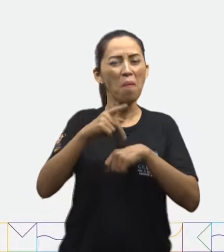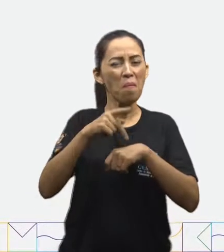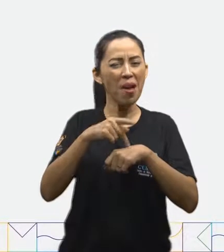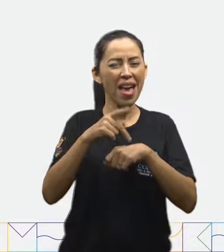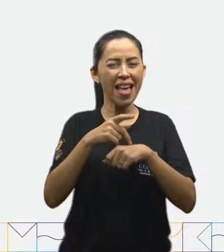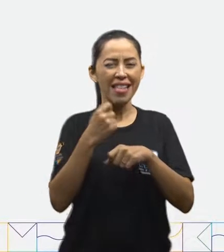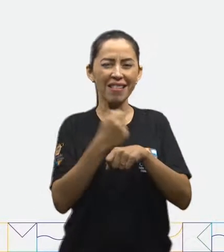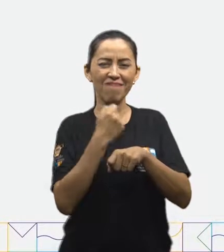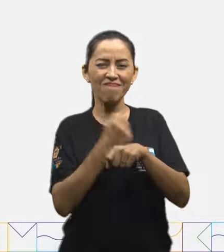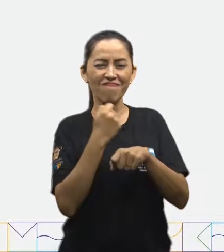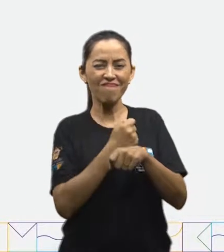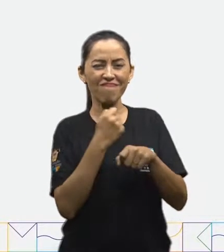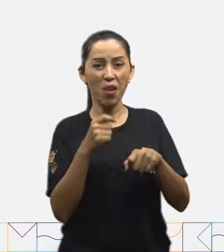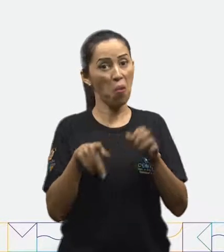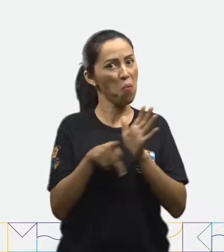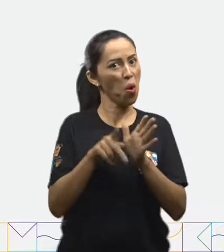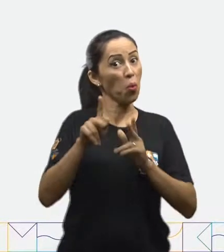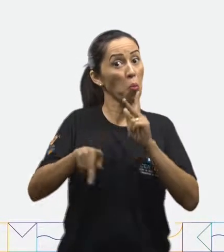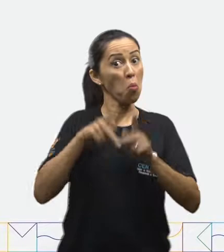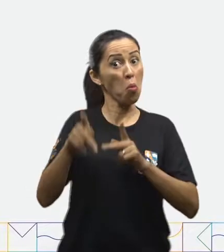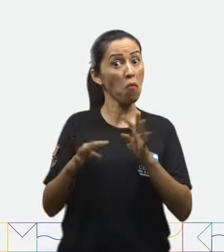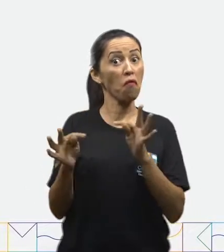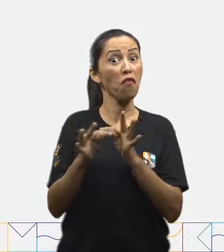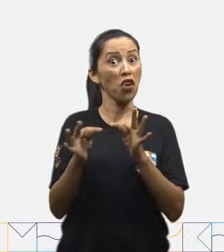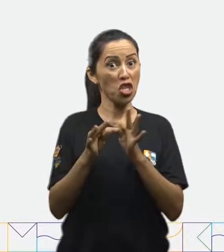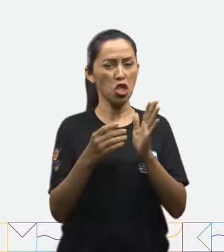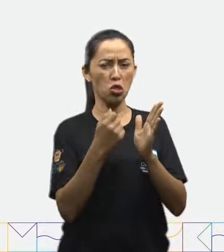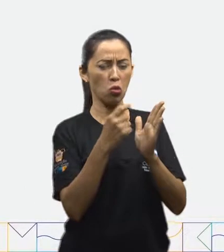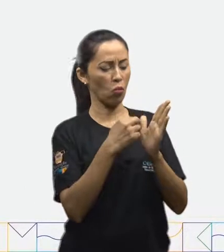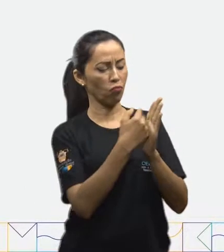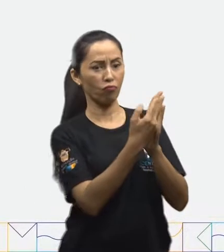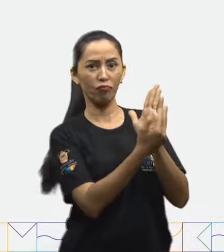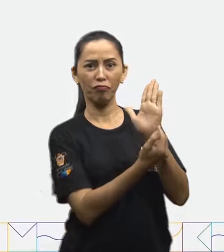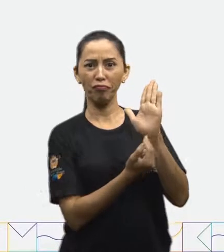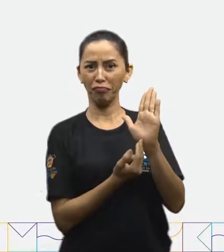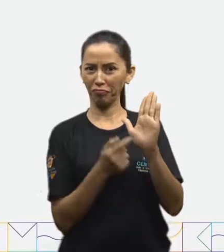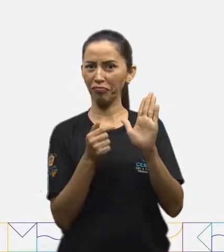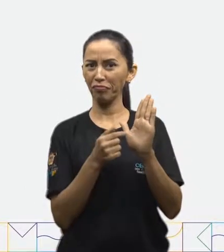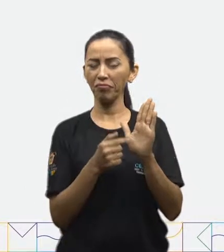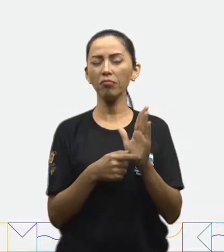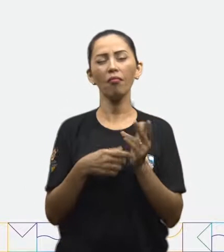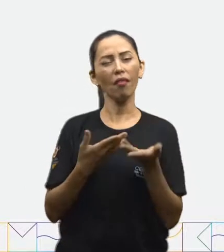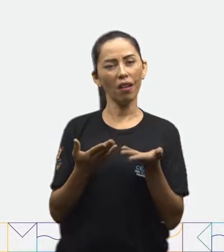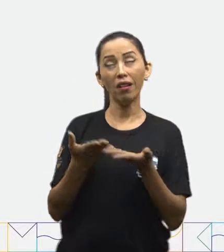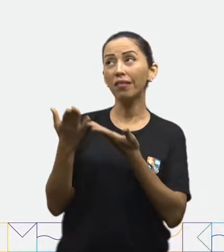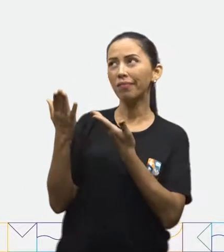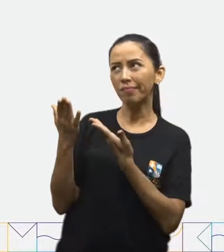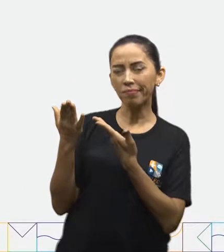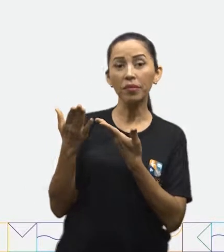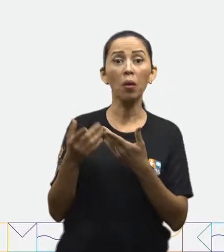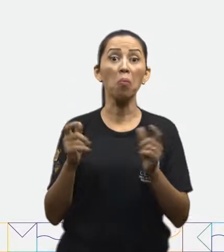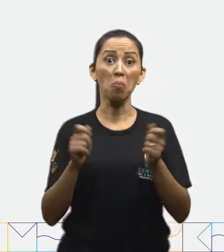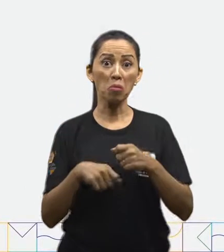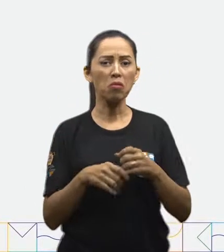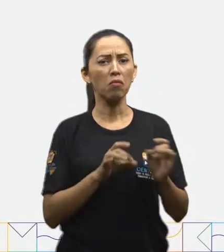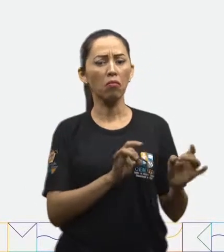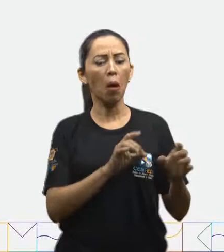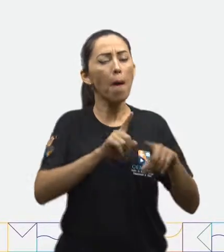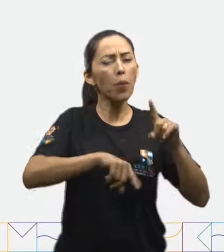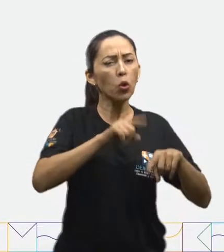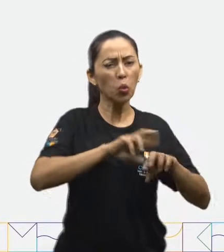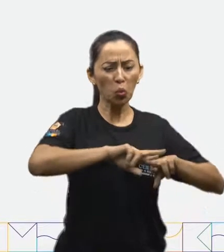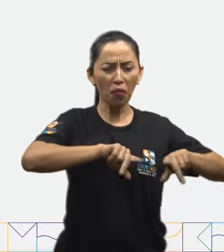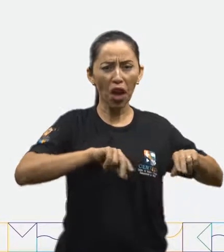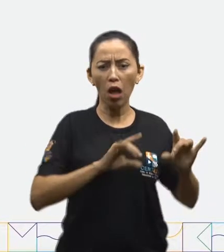pedra, pelos próprios fenícios de uma embarcação usada por eles para realizar o comércio de vários produtos. O nome